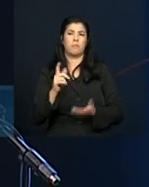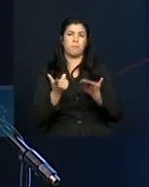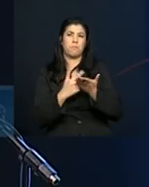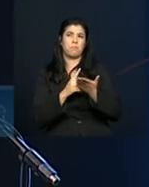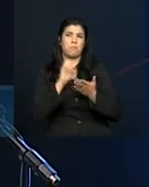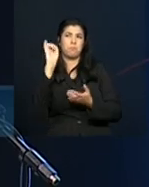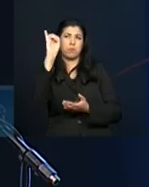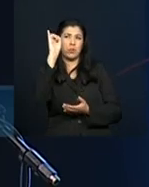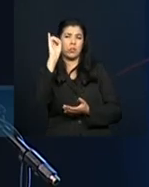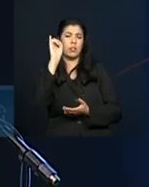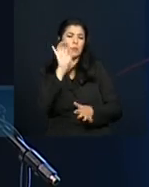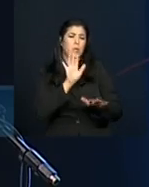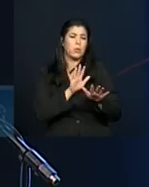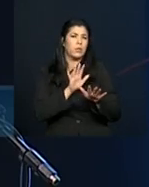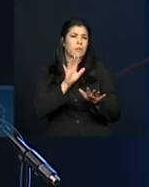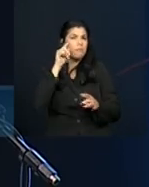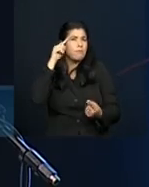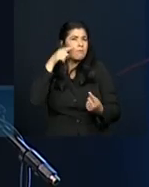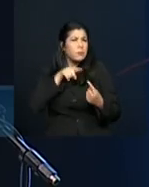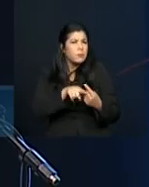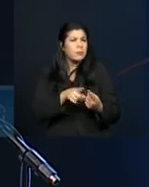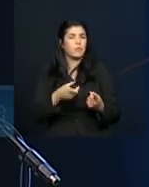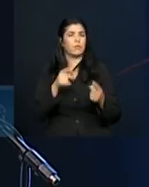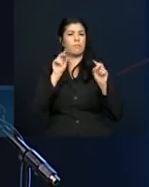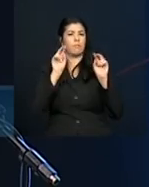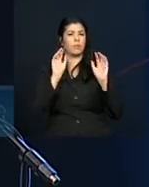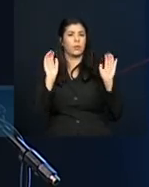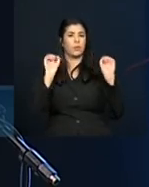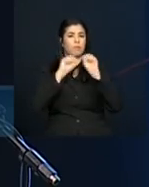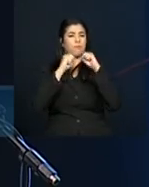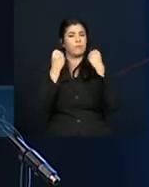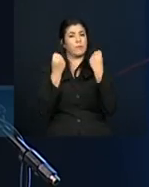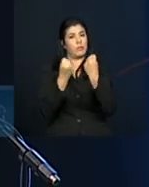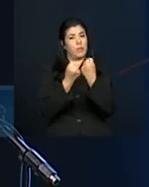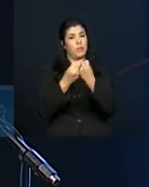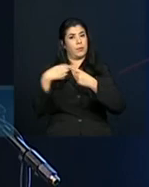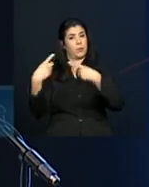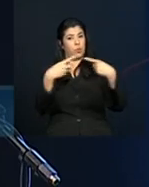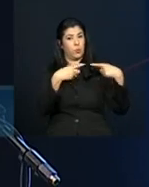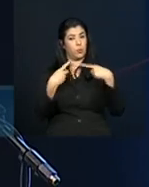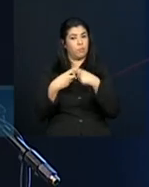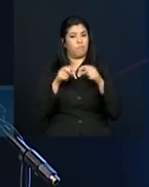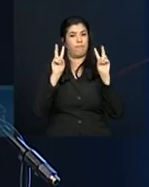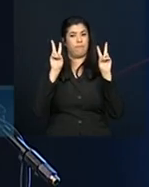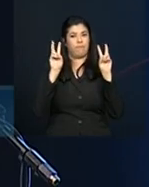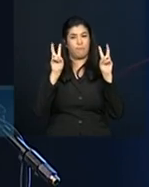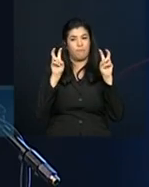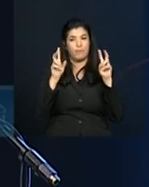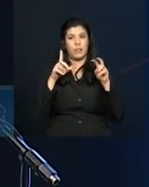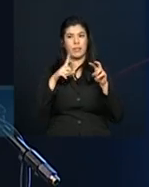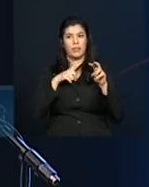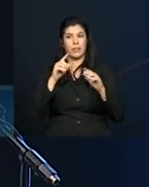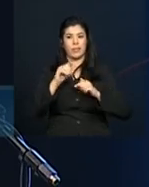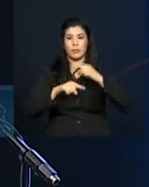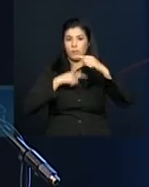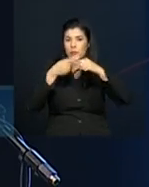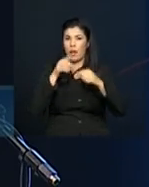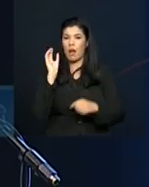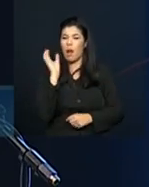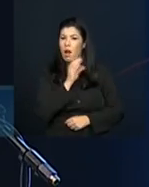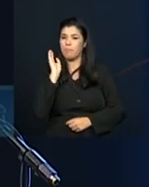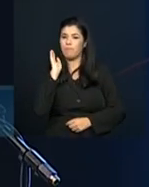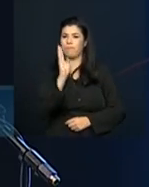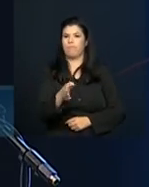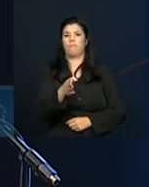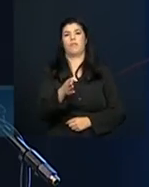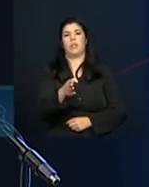Brasil é um país onde discussões como essa, muitas vezes, têm uma consequência direta, assim, elas se